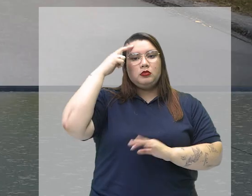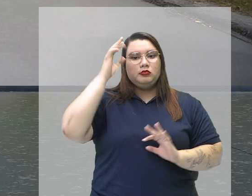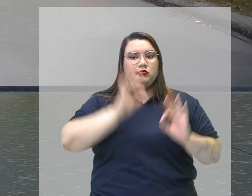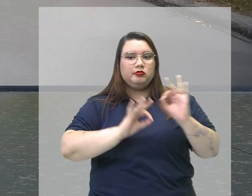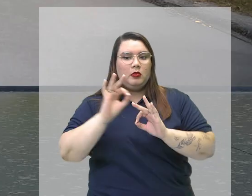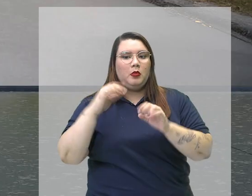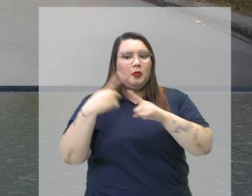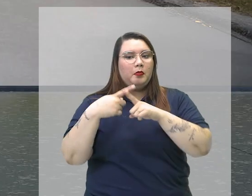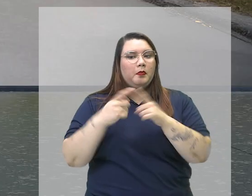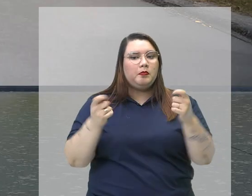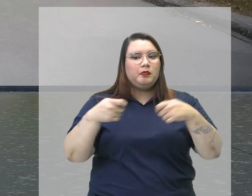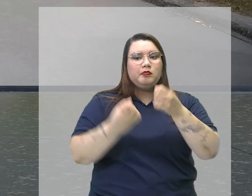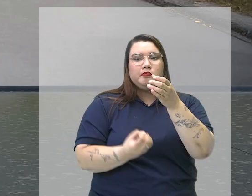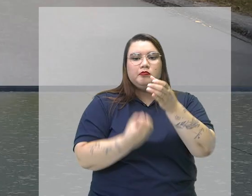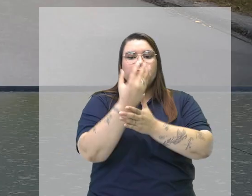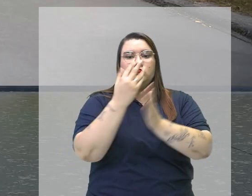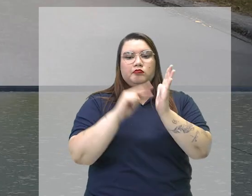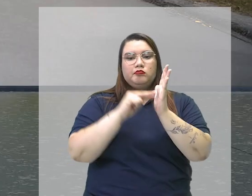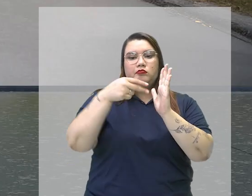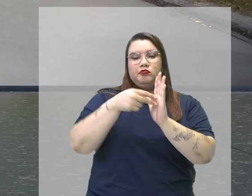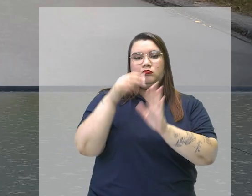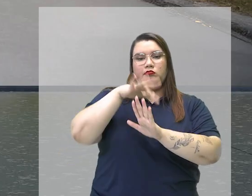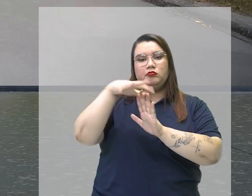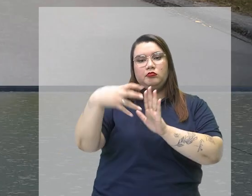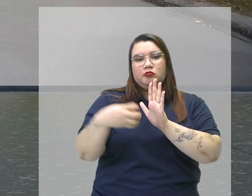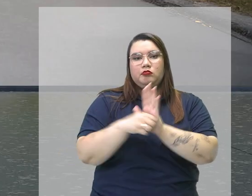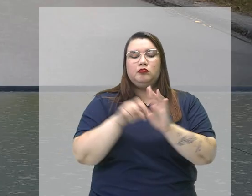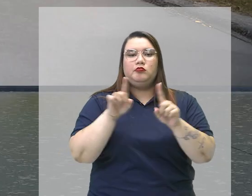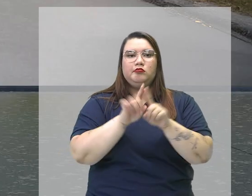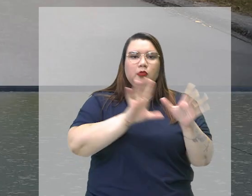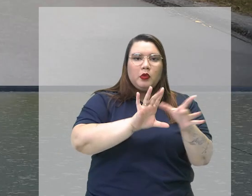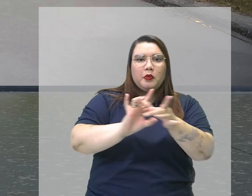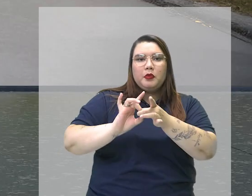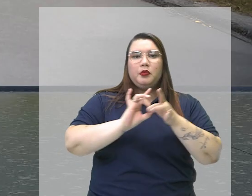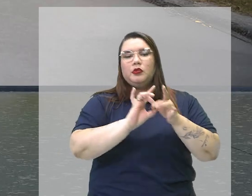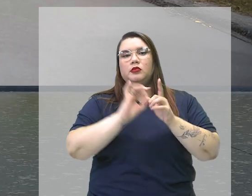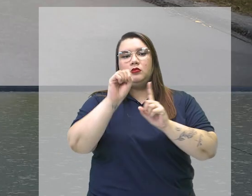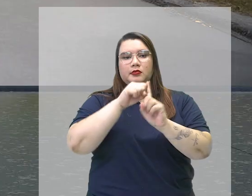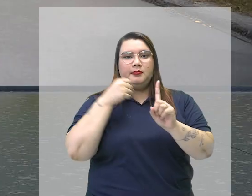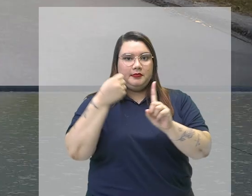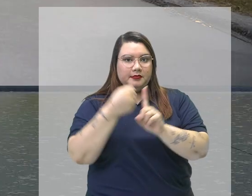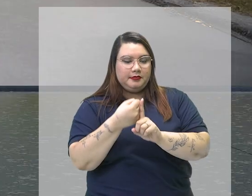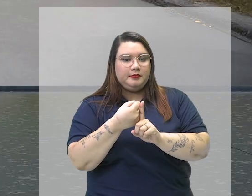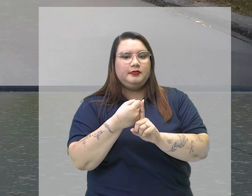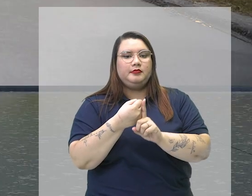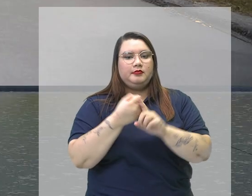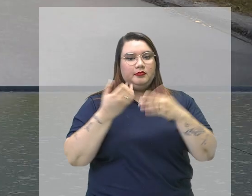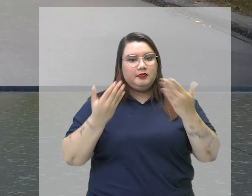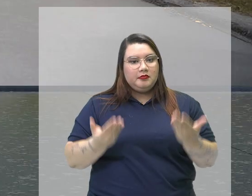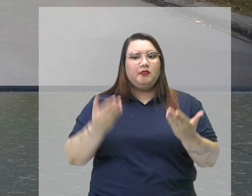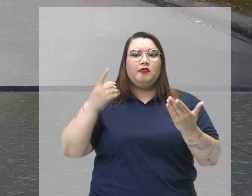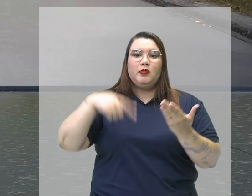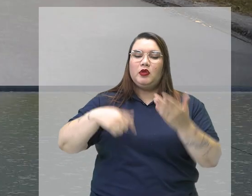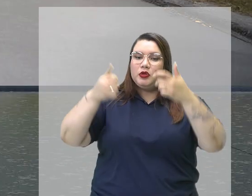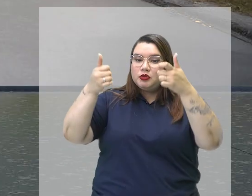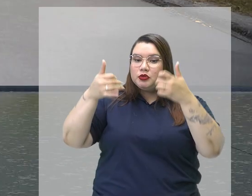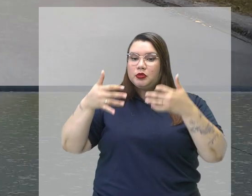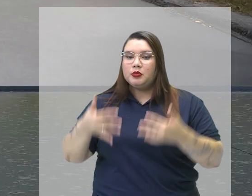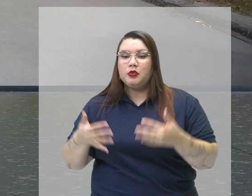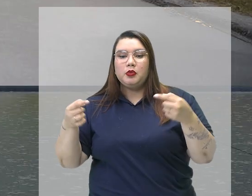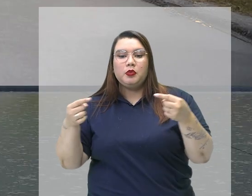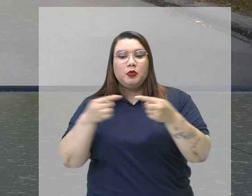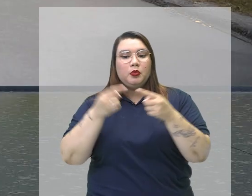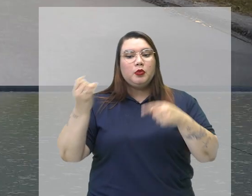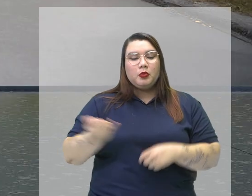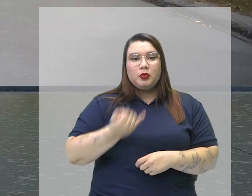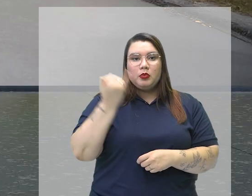própria cultura organizada, pois permite a criação de significados simbólicos e de laços sociais. Mais uma vez, a